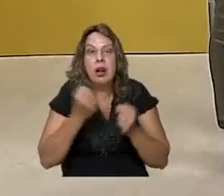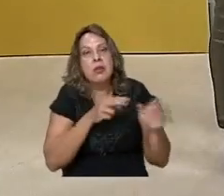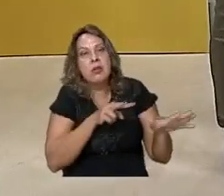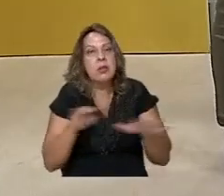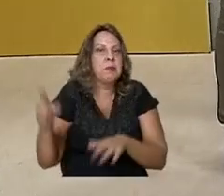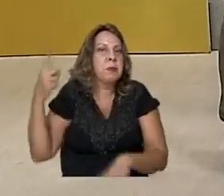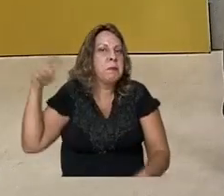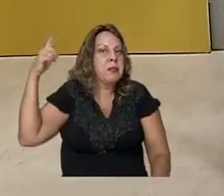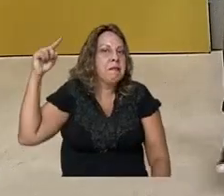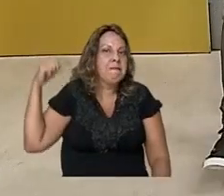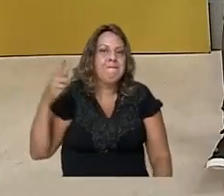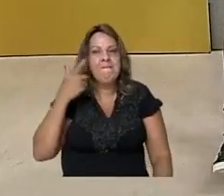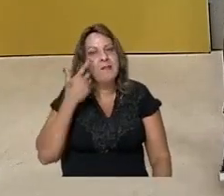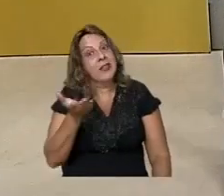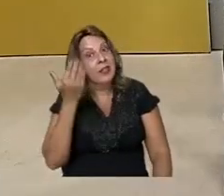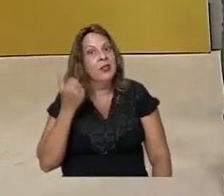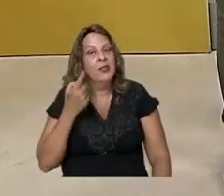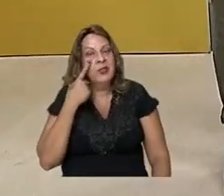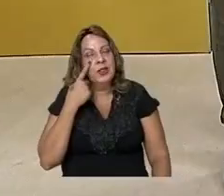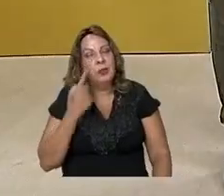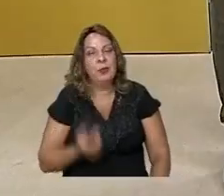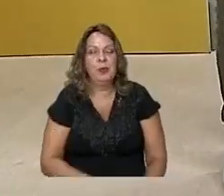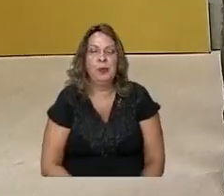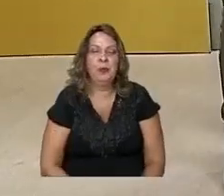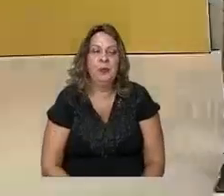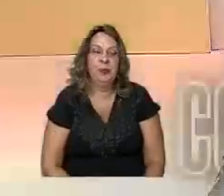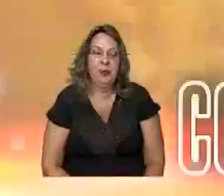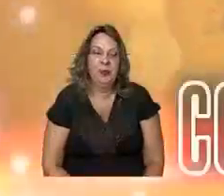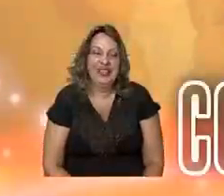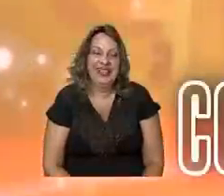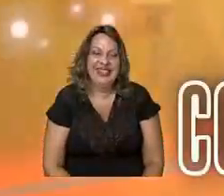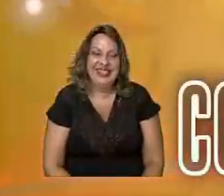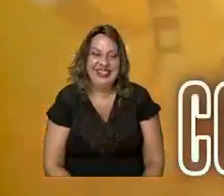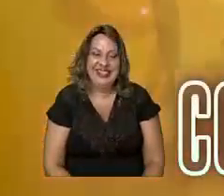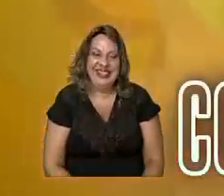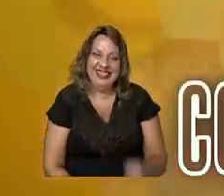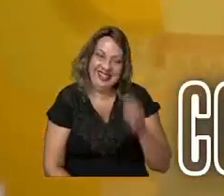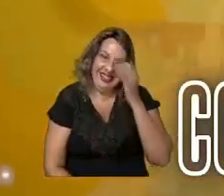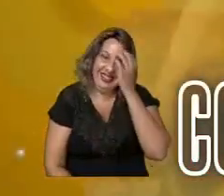já. O quê, garoto? Vamos conferir essa festa.